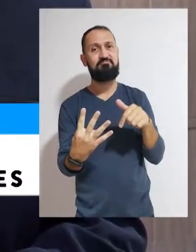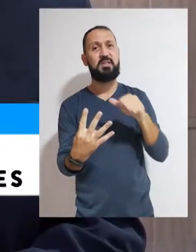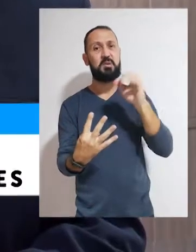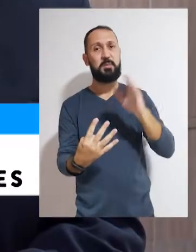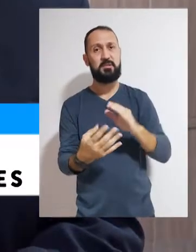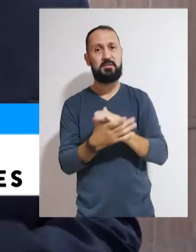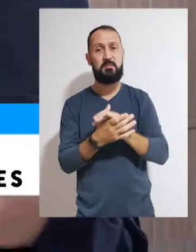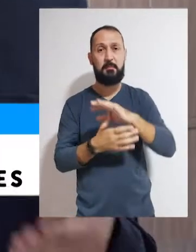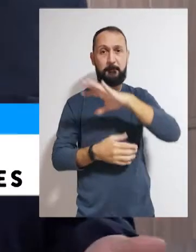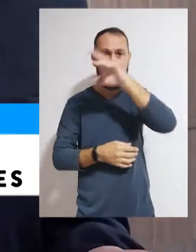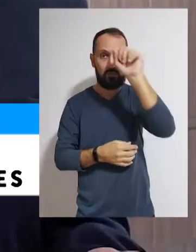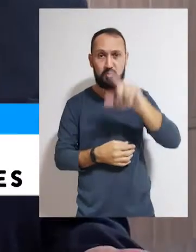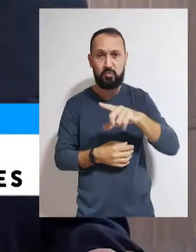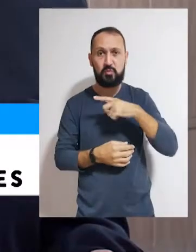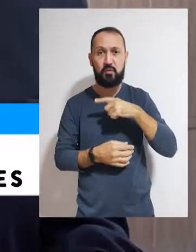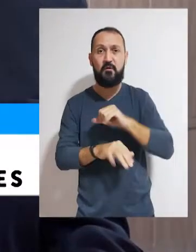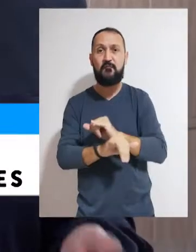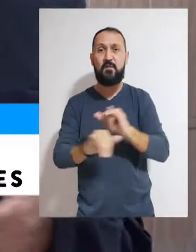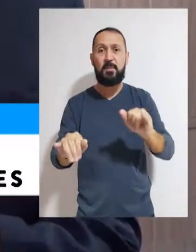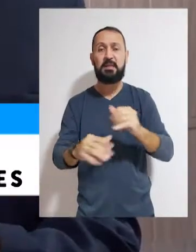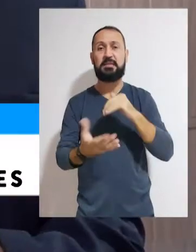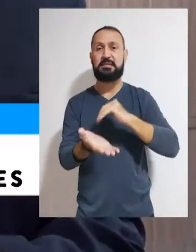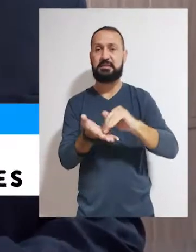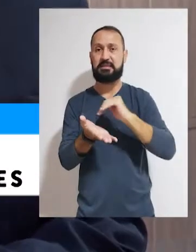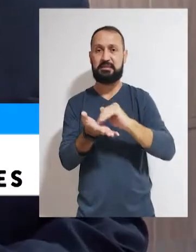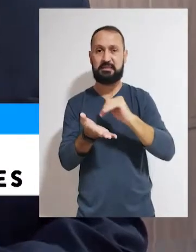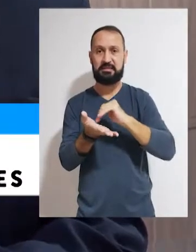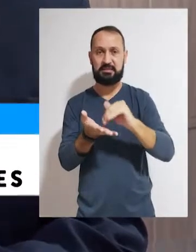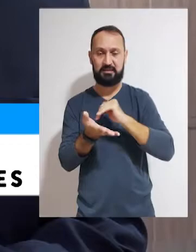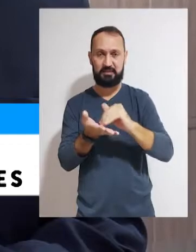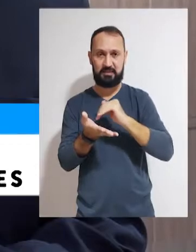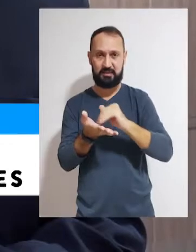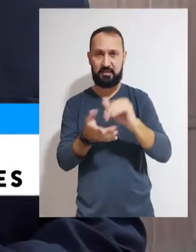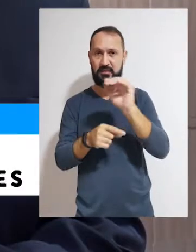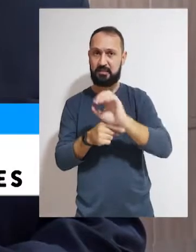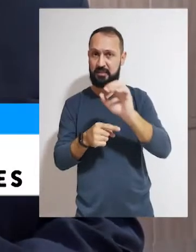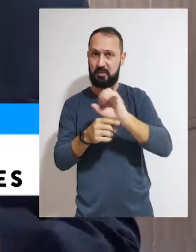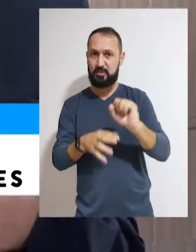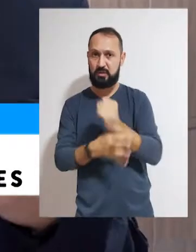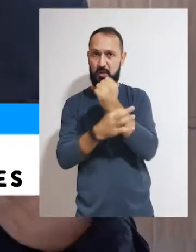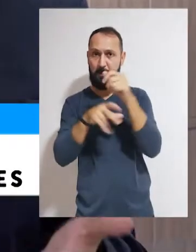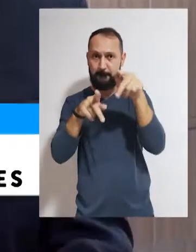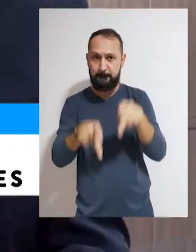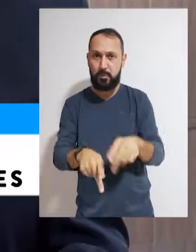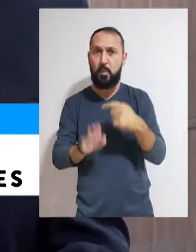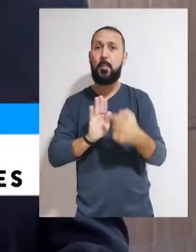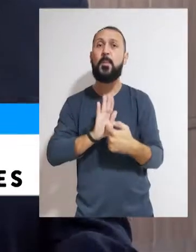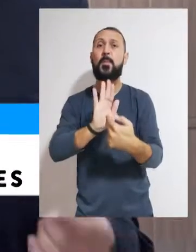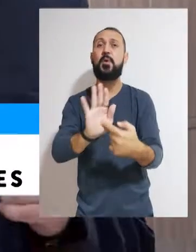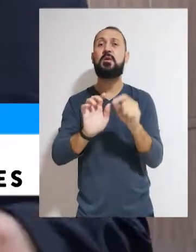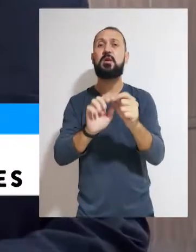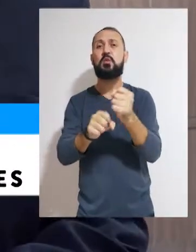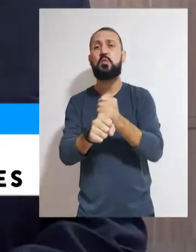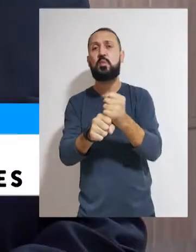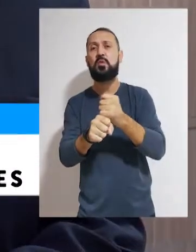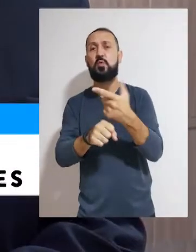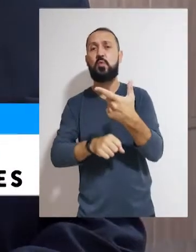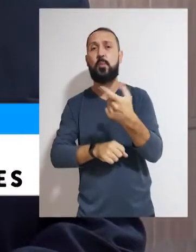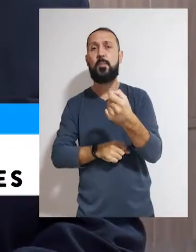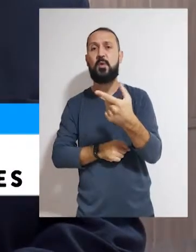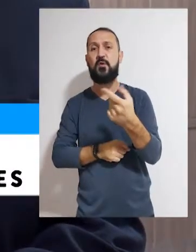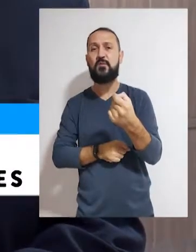de violência. Em Mato Grosso do Sul, dados da Secretaria Estadual de Justiça e Segurança Pública apontam